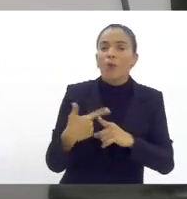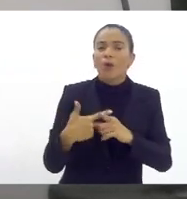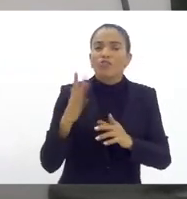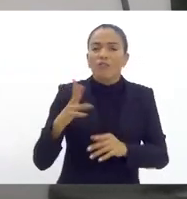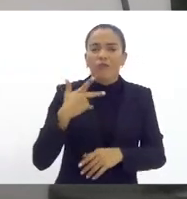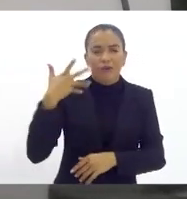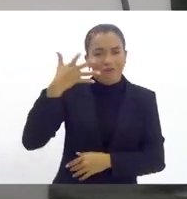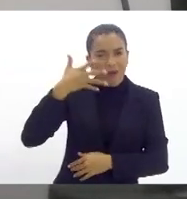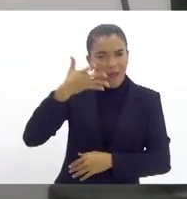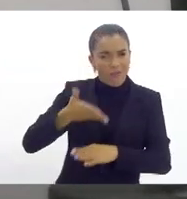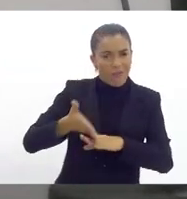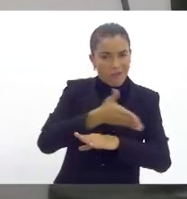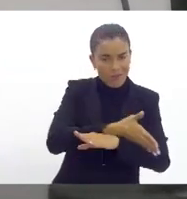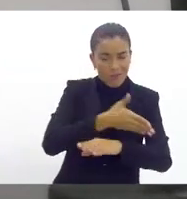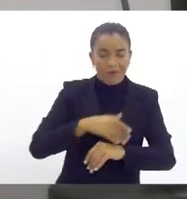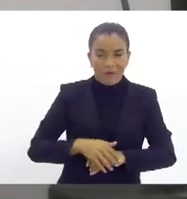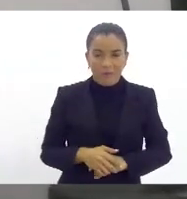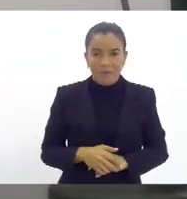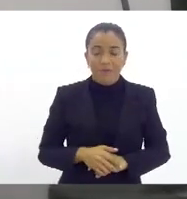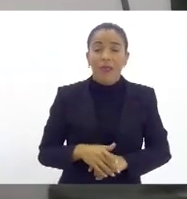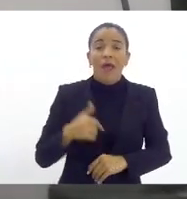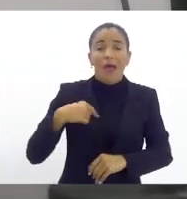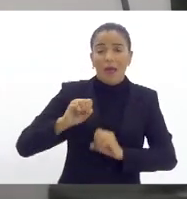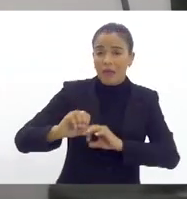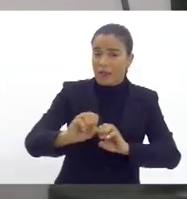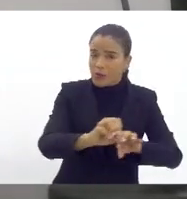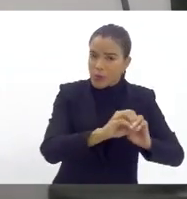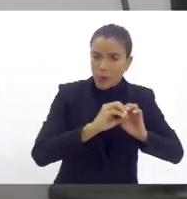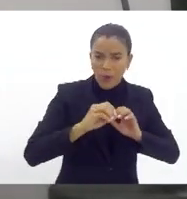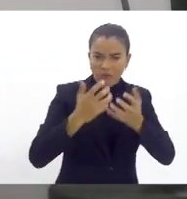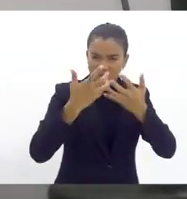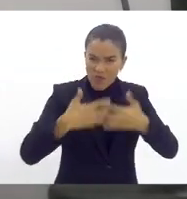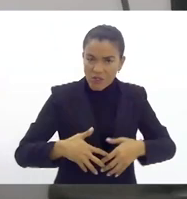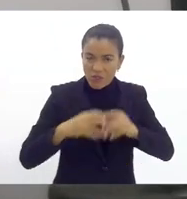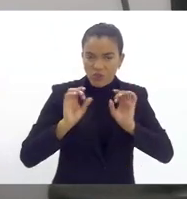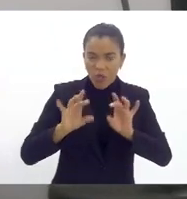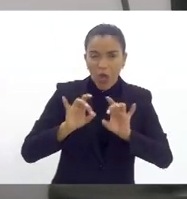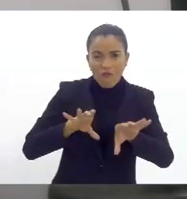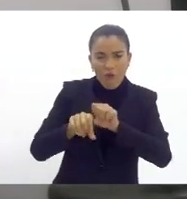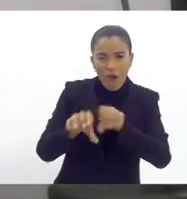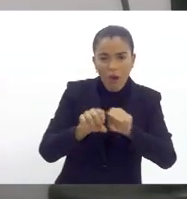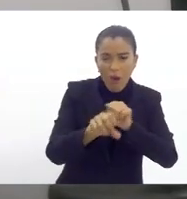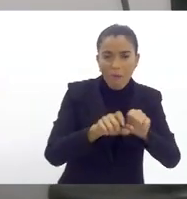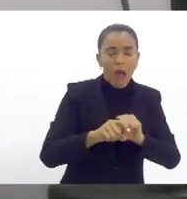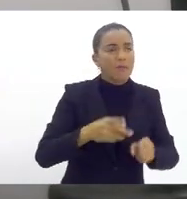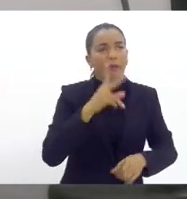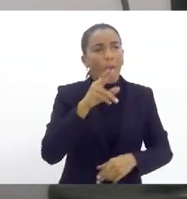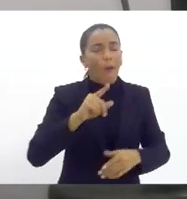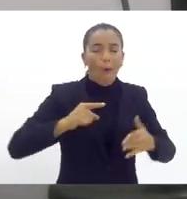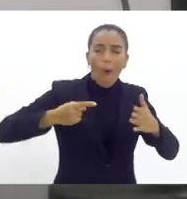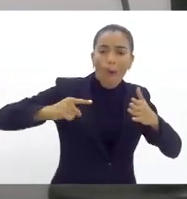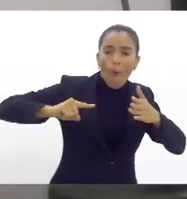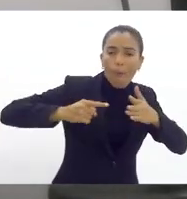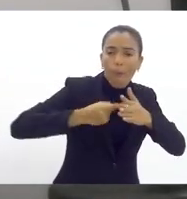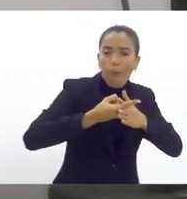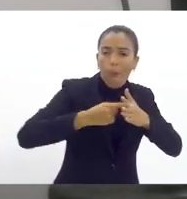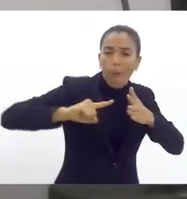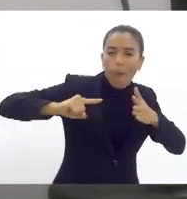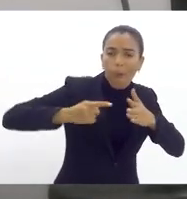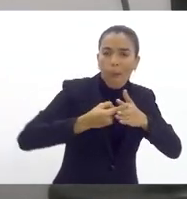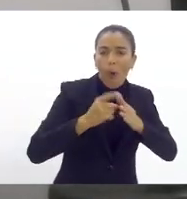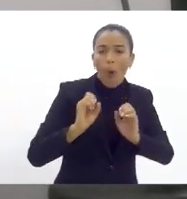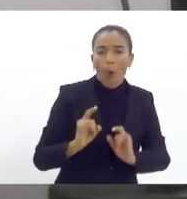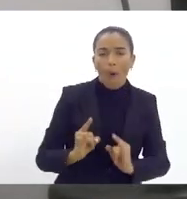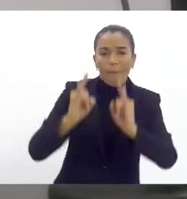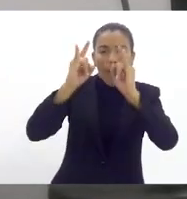já foi colocado aqui anteriormente a educação ela não serve só para a gente formar apertar um parafuso é construir um